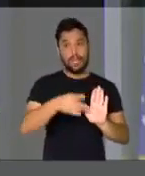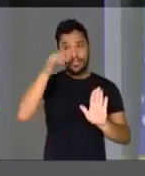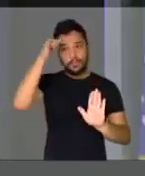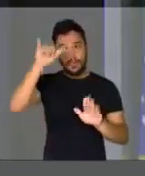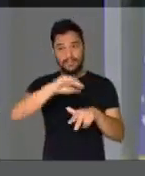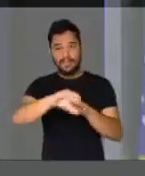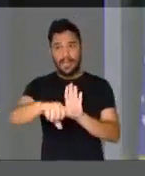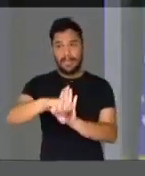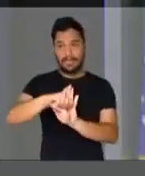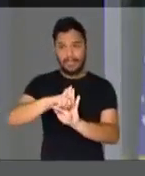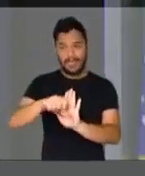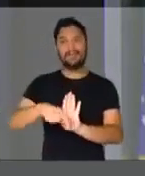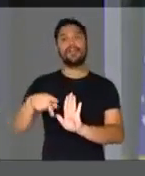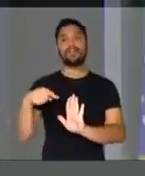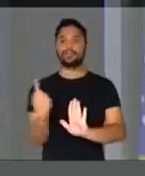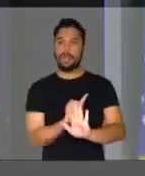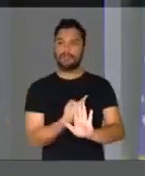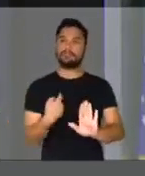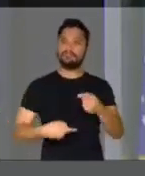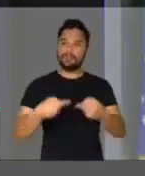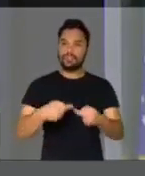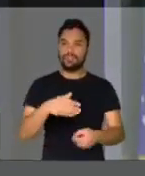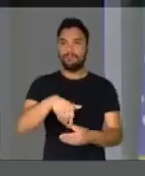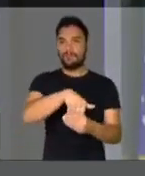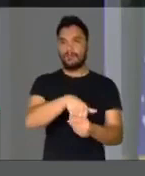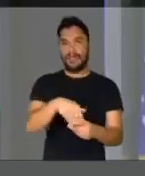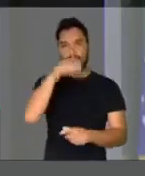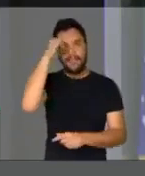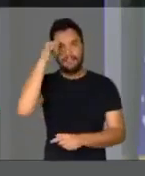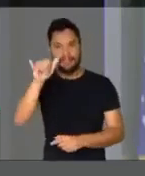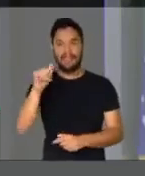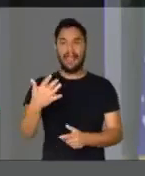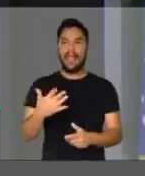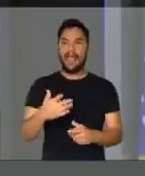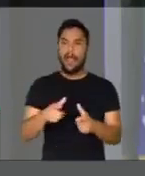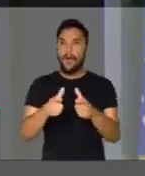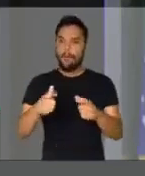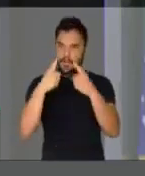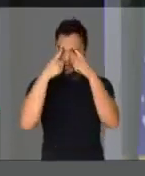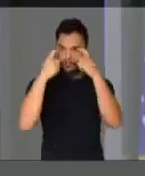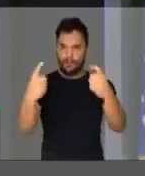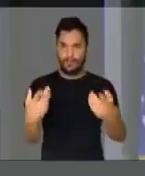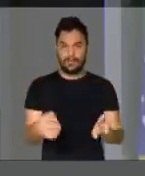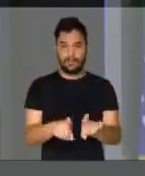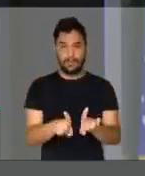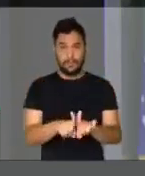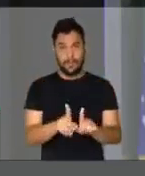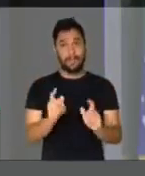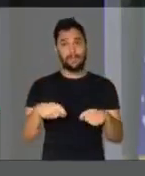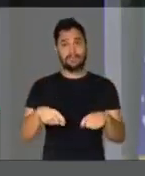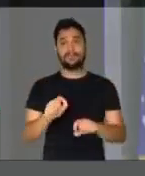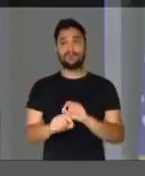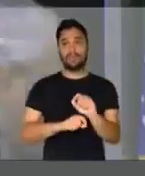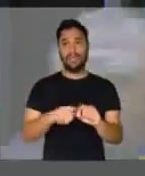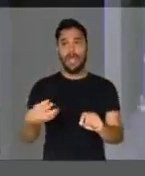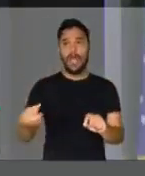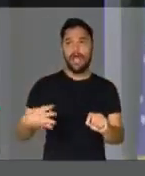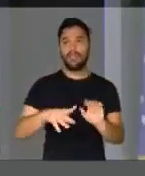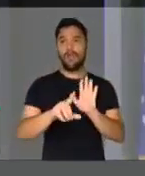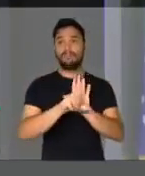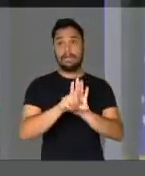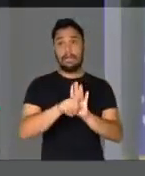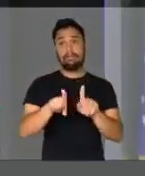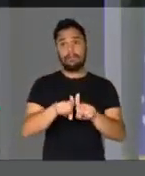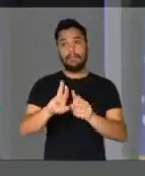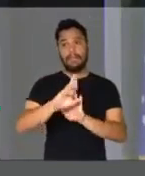governo a amenizar o drama da segurança pública, viabilizando alterações na legislação que possibilitem, associado a uma reforma do sistema